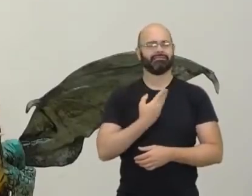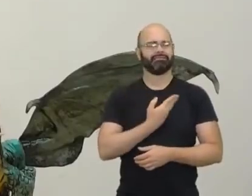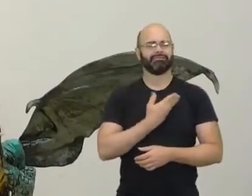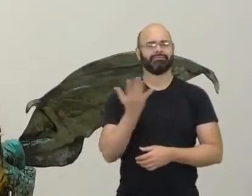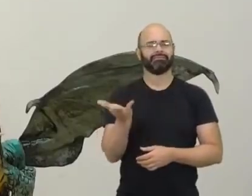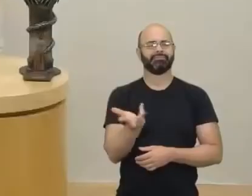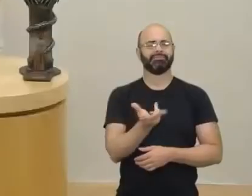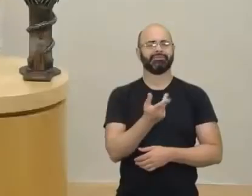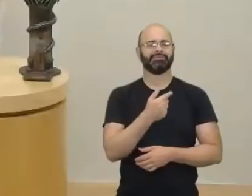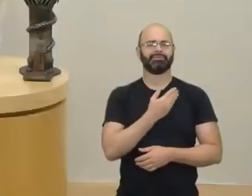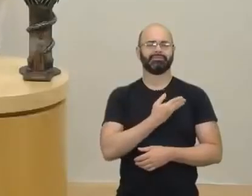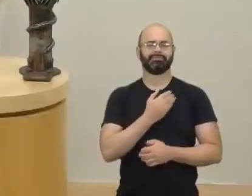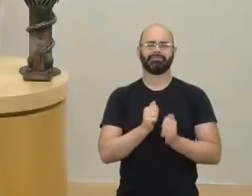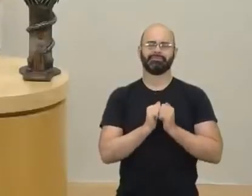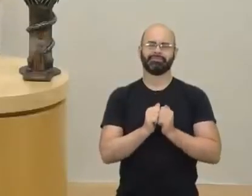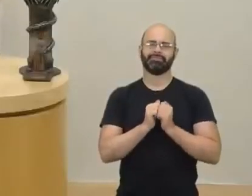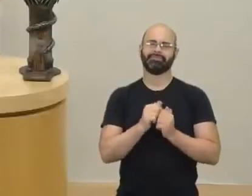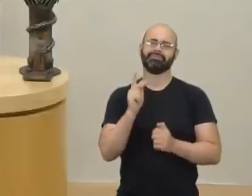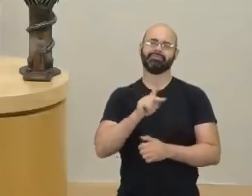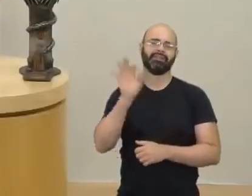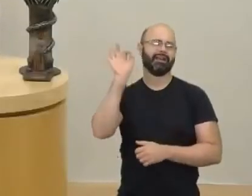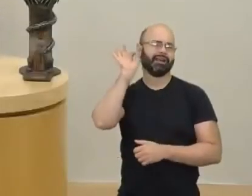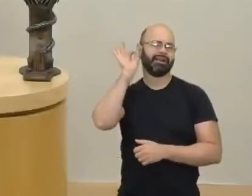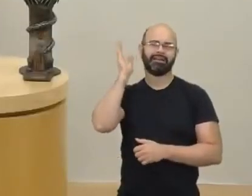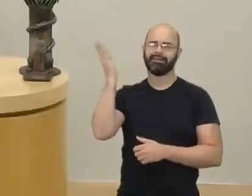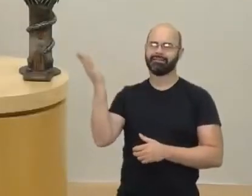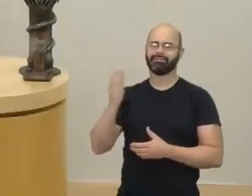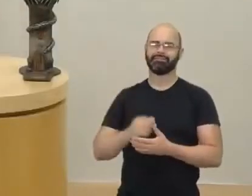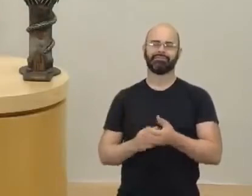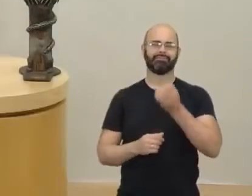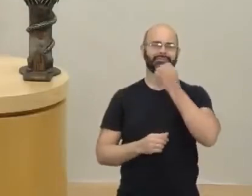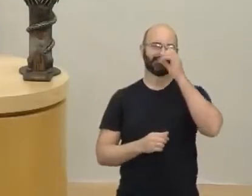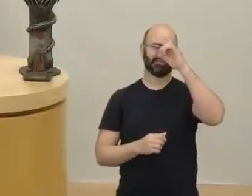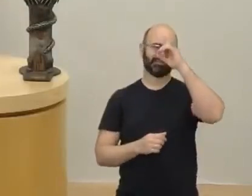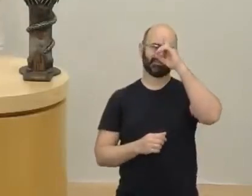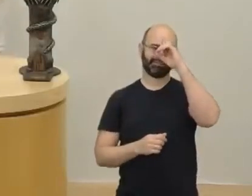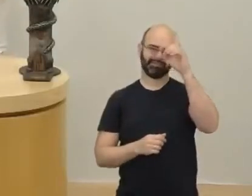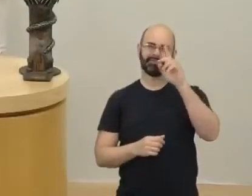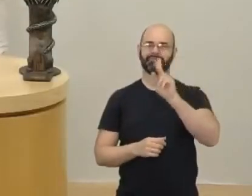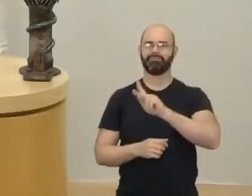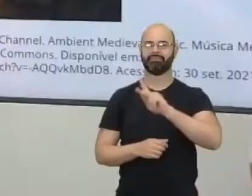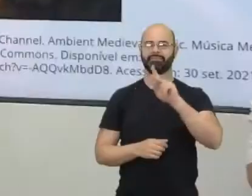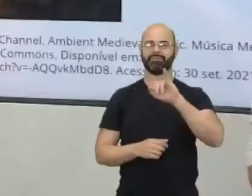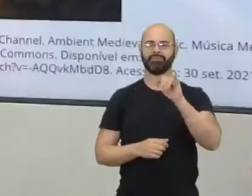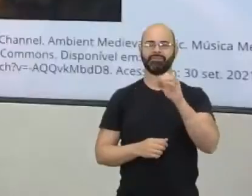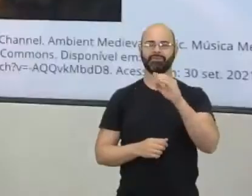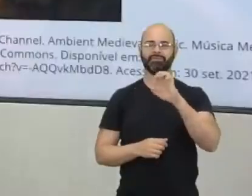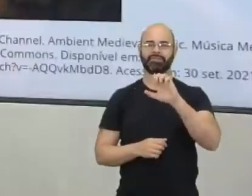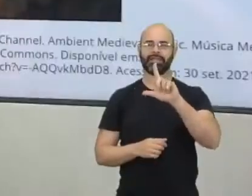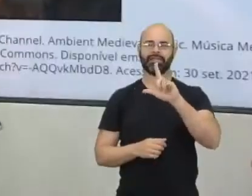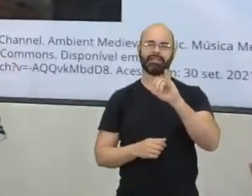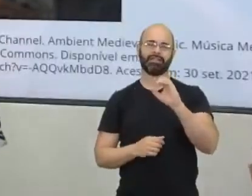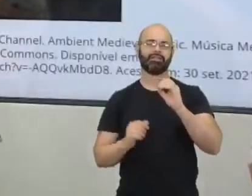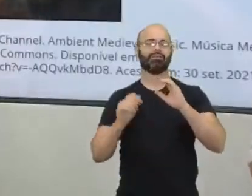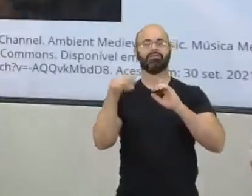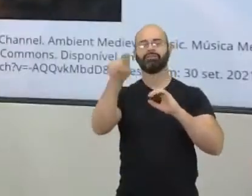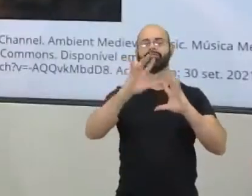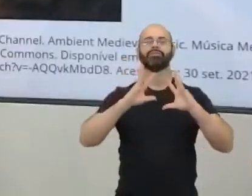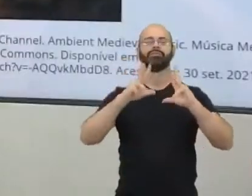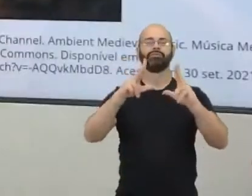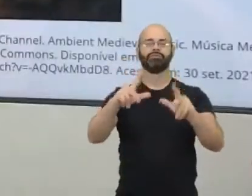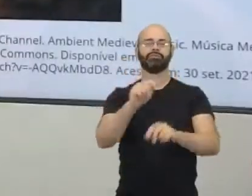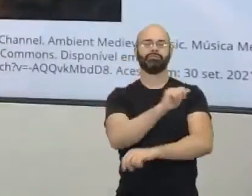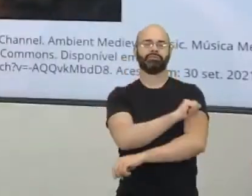professor Anderson. Bom dia, professor! Bom dia, professor Jocélio, também é maravilhoso aí. Vocês são maravilhosos alunos, professores que estão nos